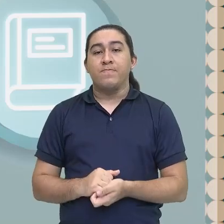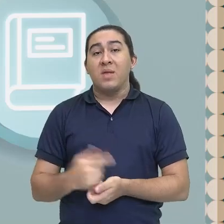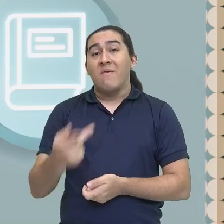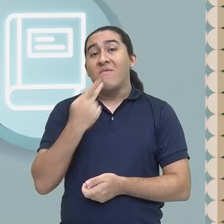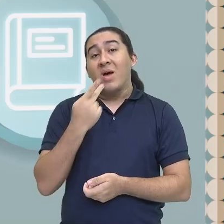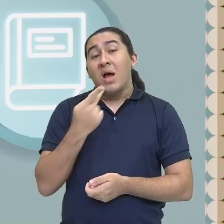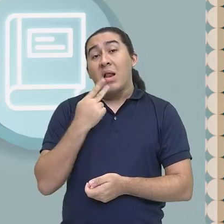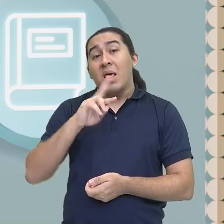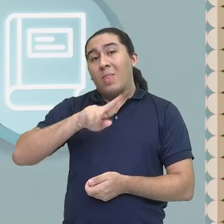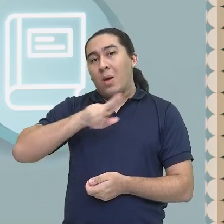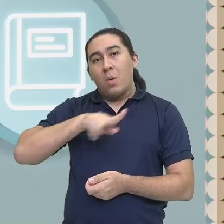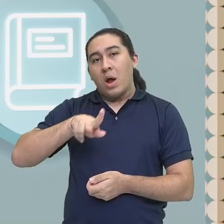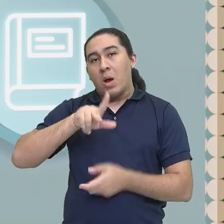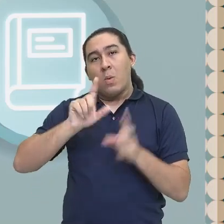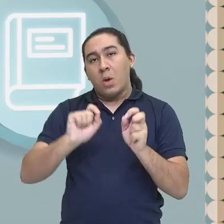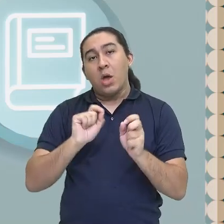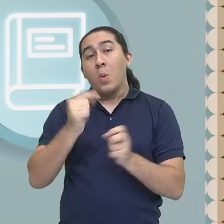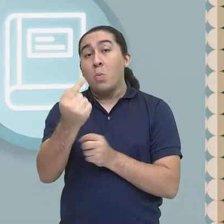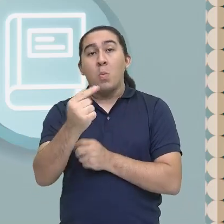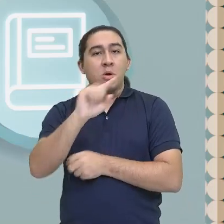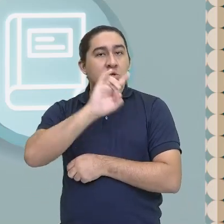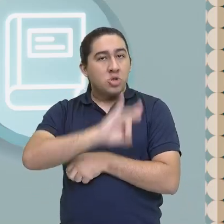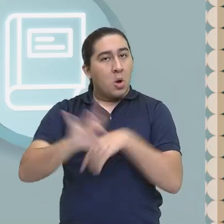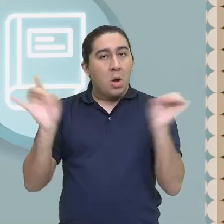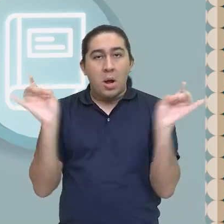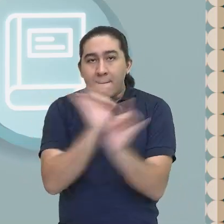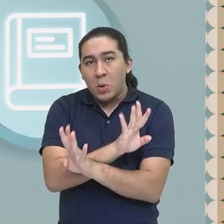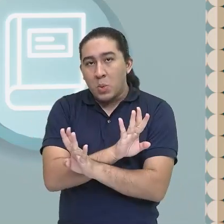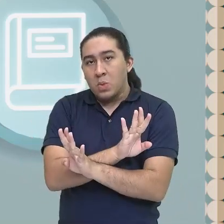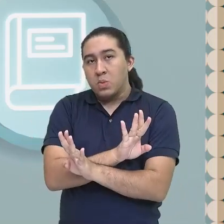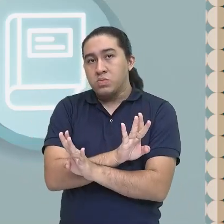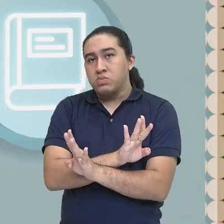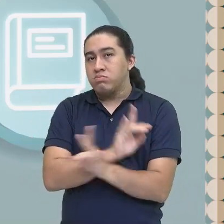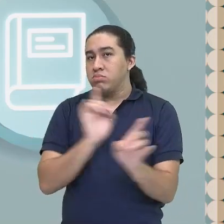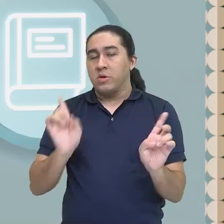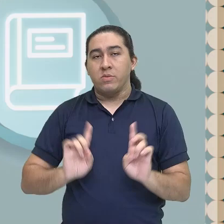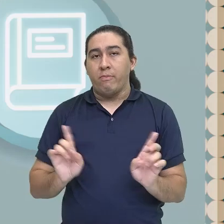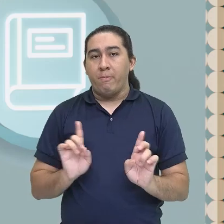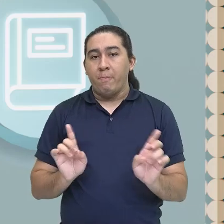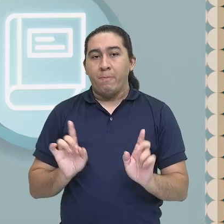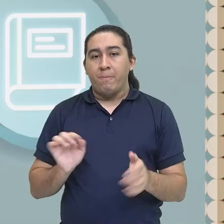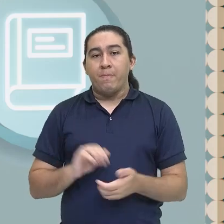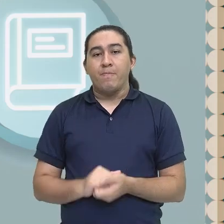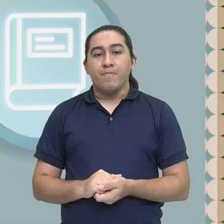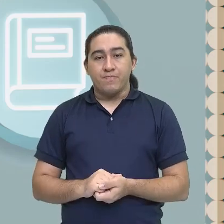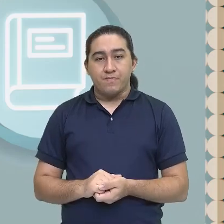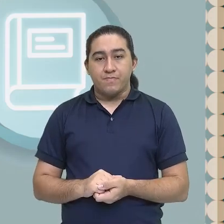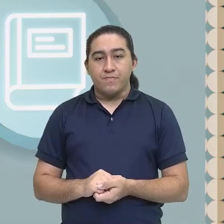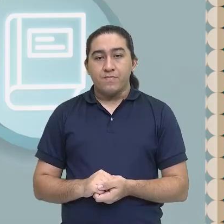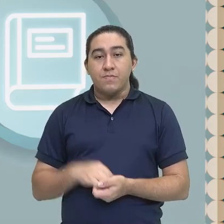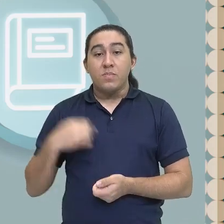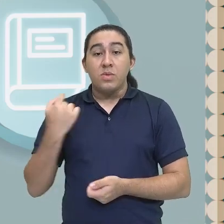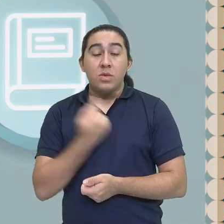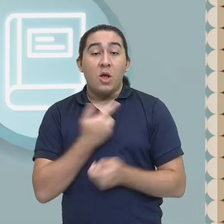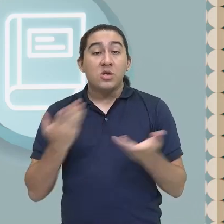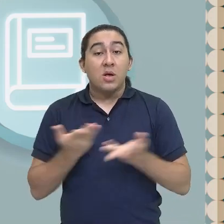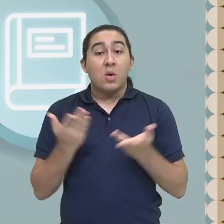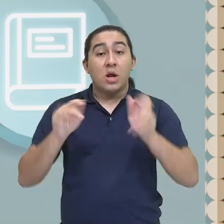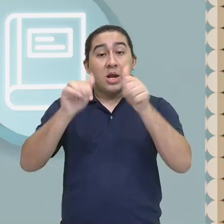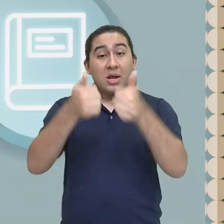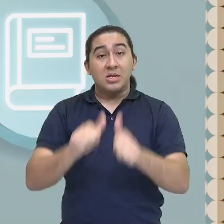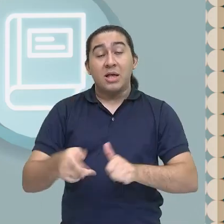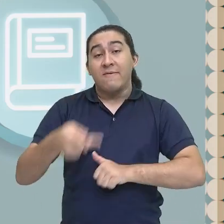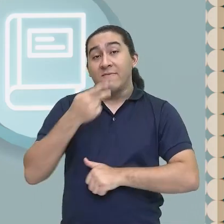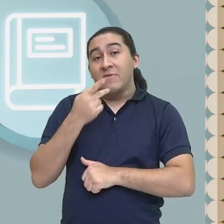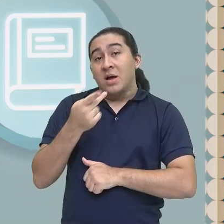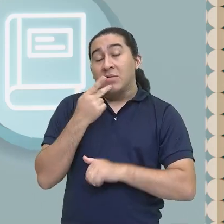é homogênea, né? Não falamos de um único jeito, perdão. Então, a gente vai agora analisar a